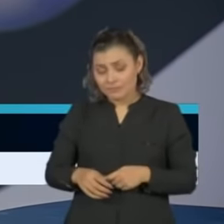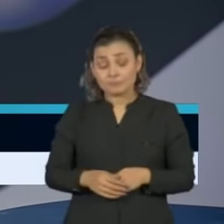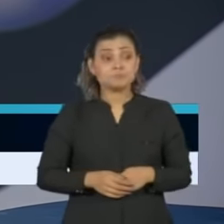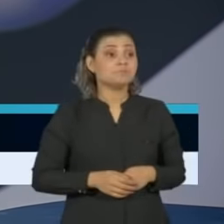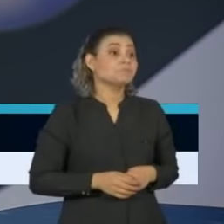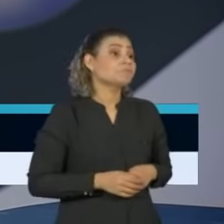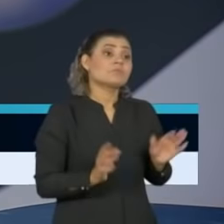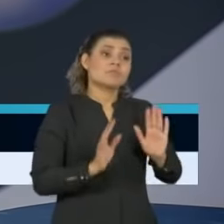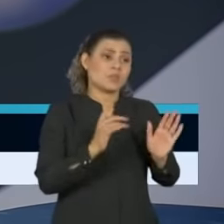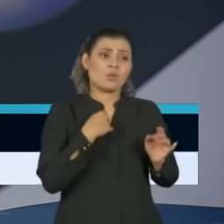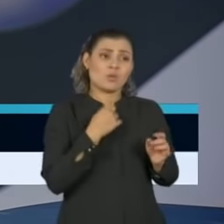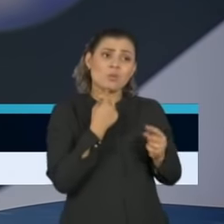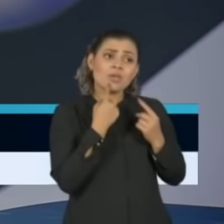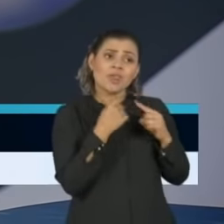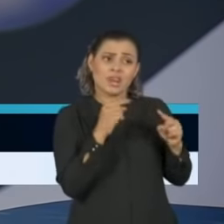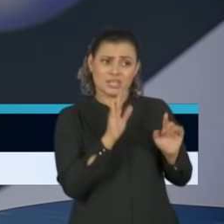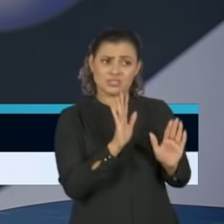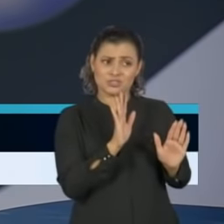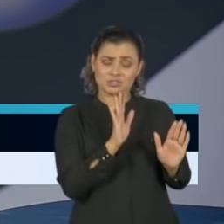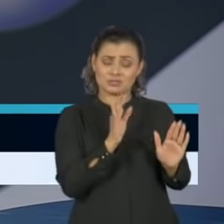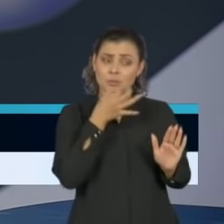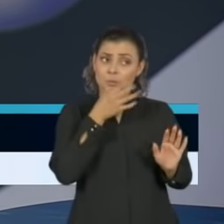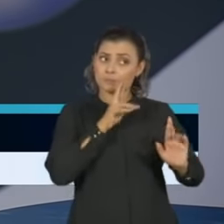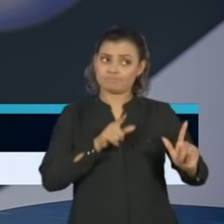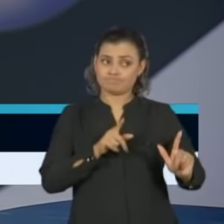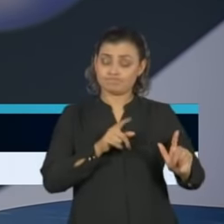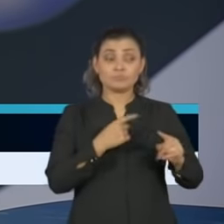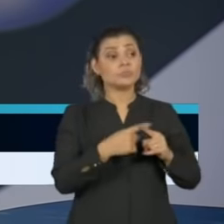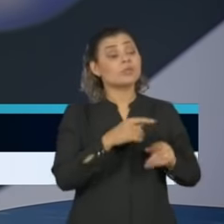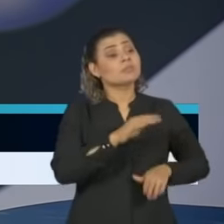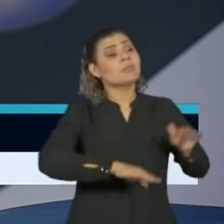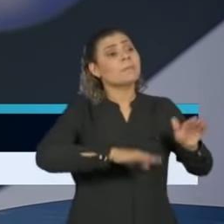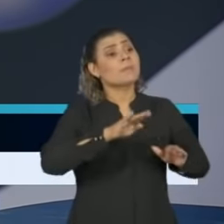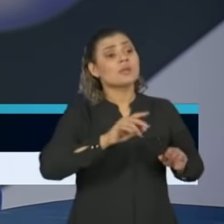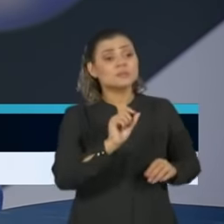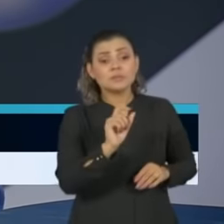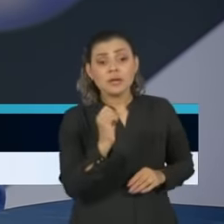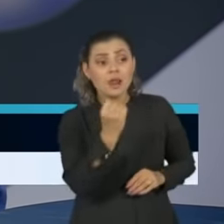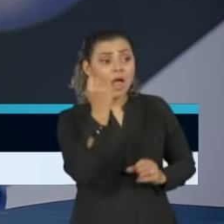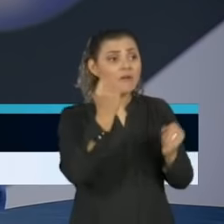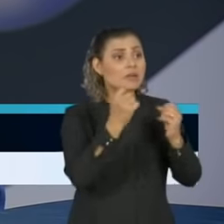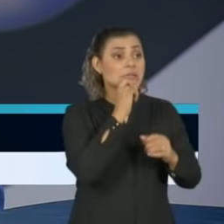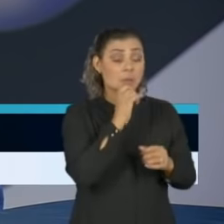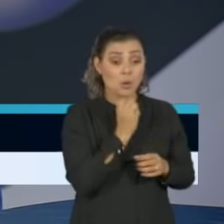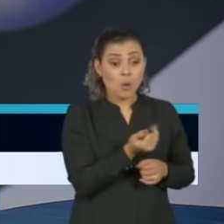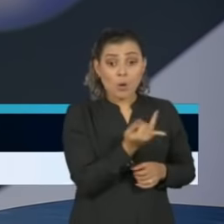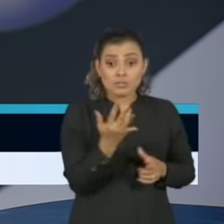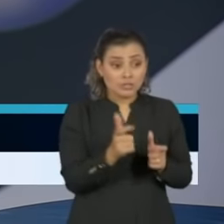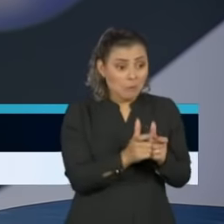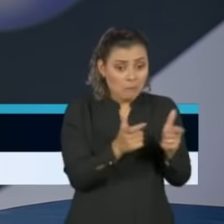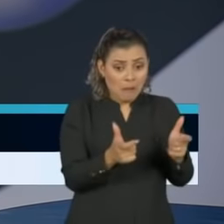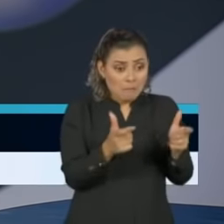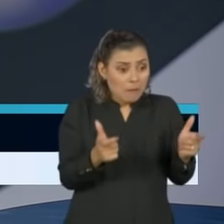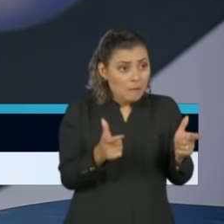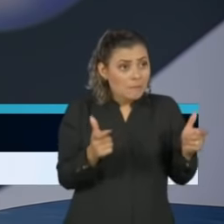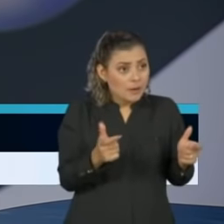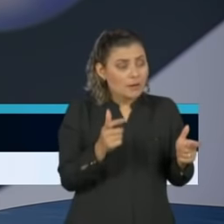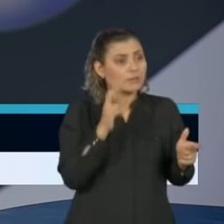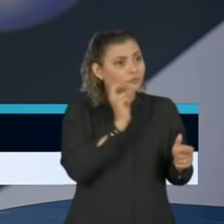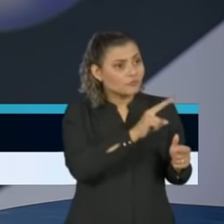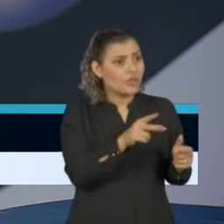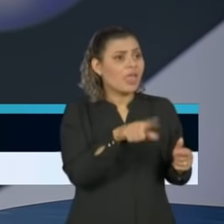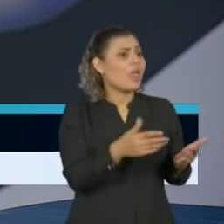Eu queria fazer uma crítica a isso, pelo seguinte, porque aí vai depender da gravidade, da seriedade. Como a grande quantidade de casos tem uma sintomatologia